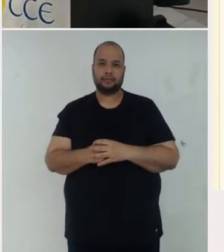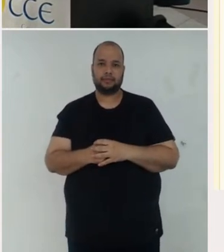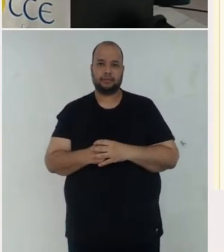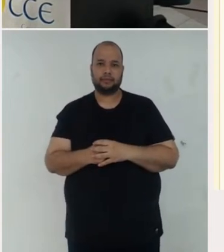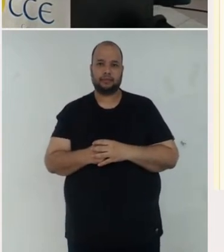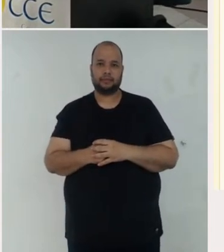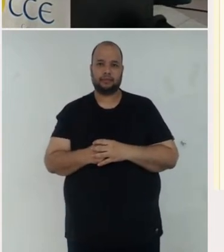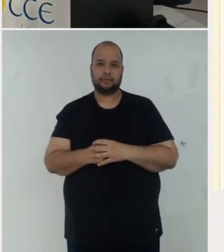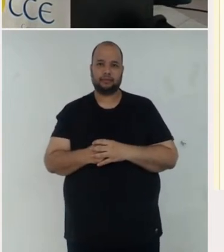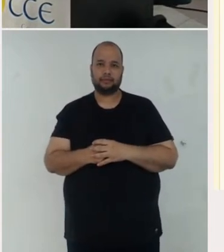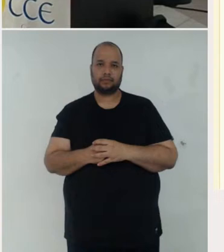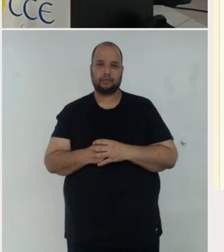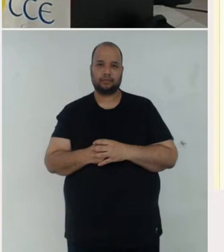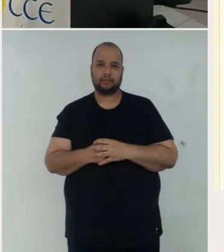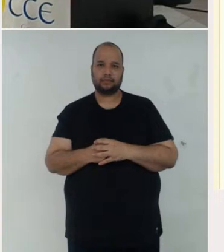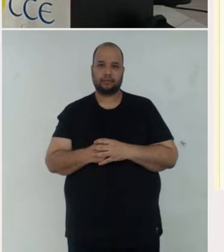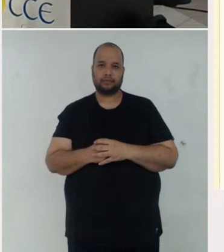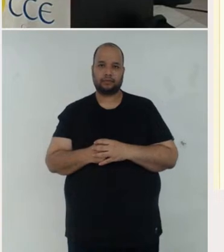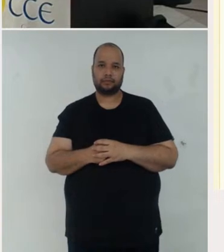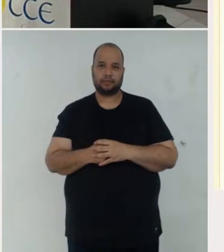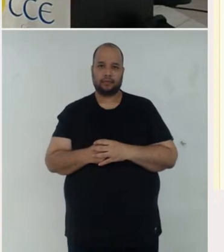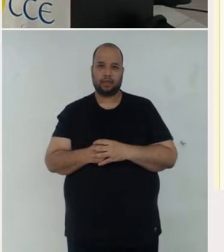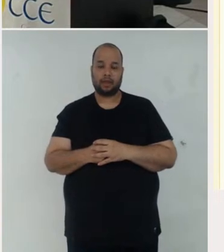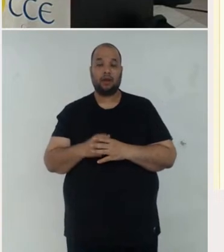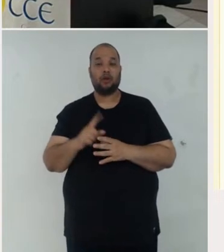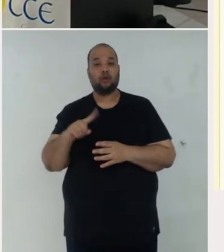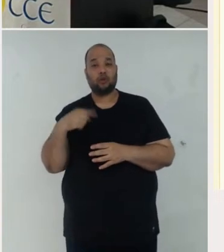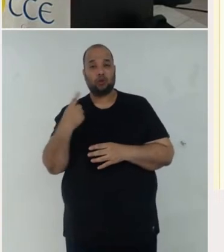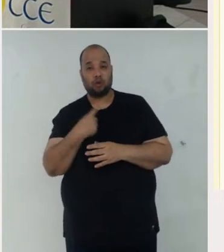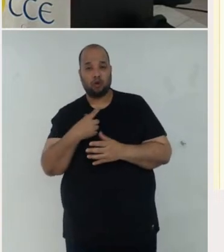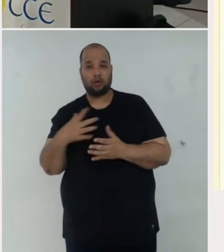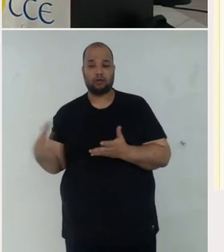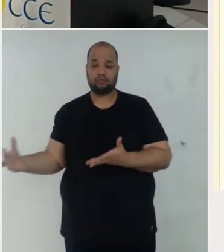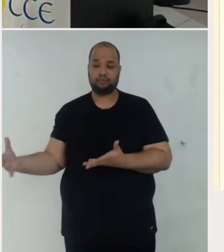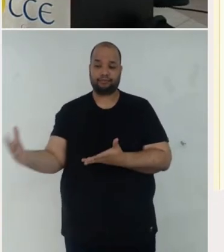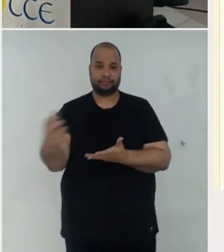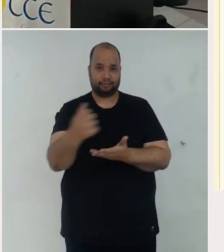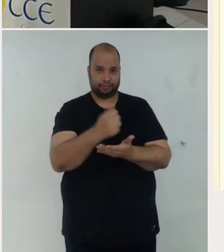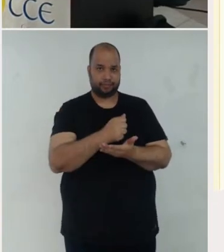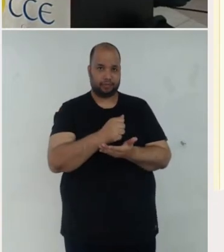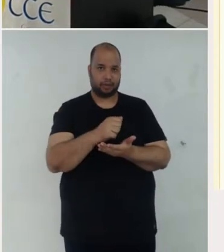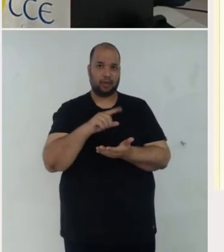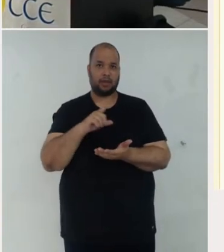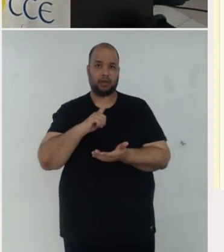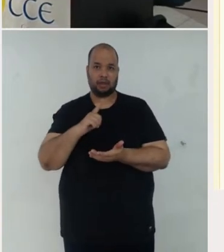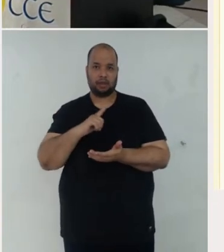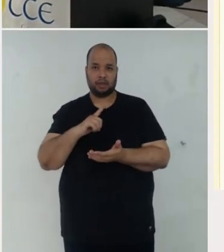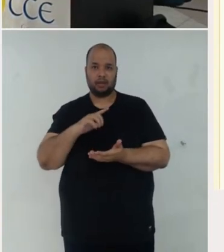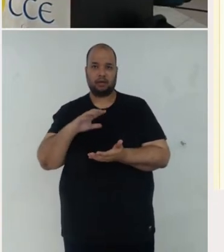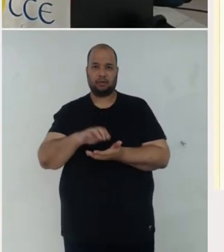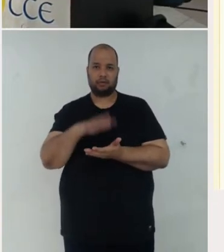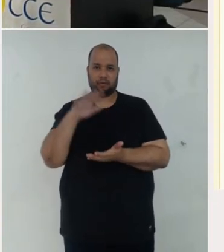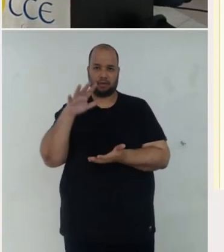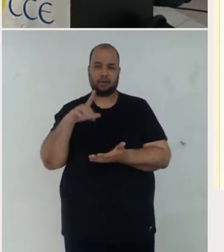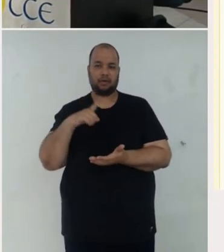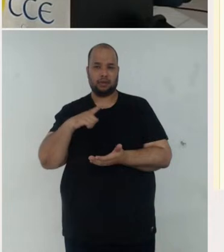nosso, a nossa fonte inicial de dados foi o Index Translation, o finado Index Translation, né,